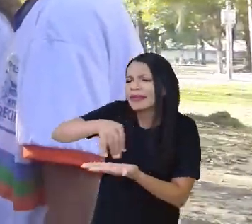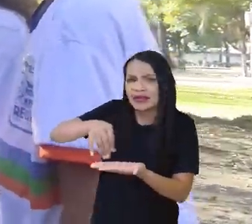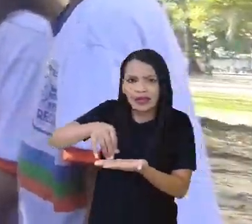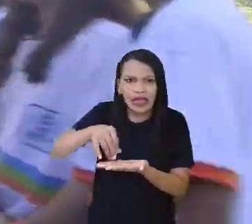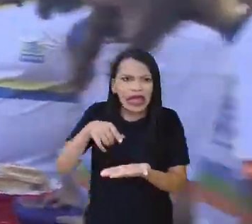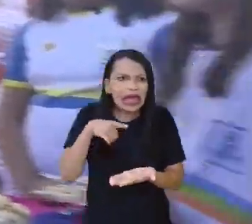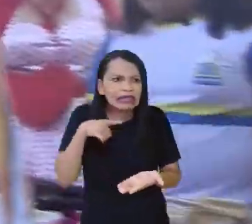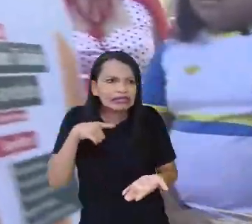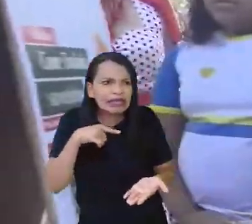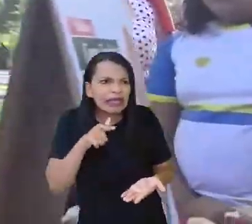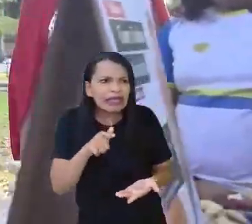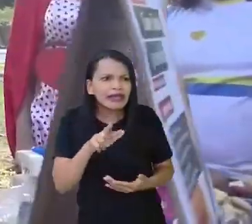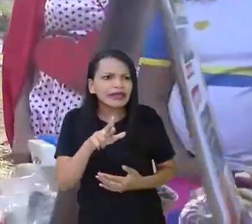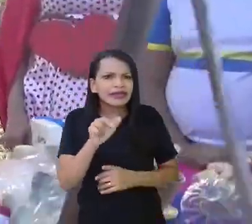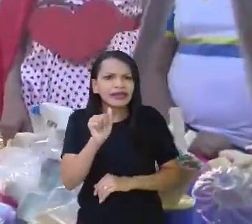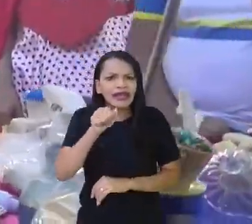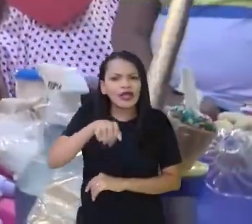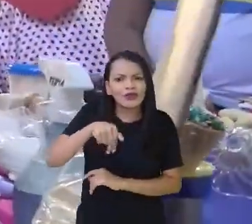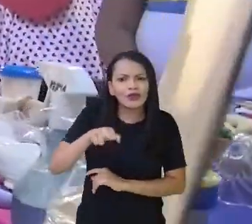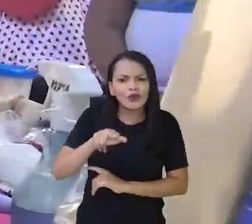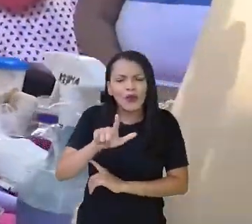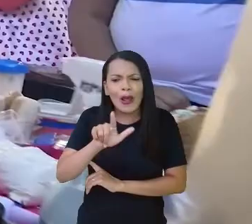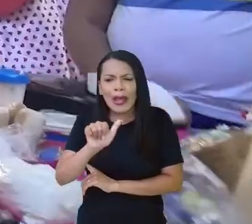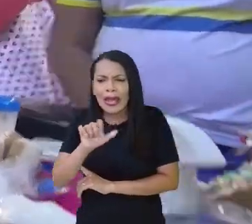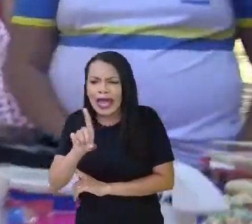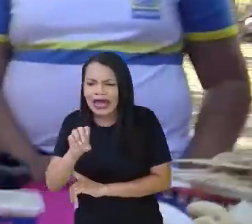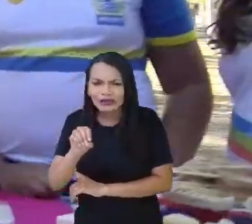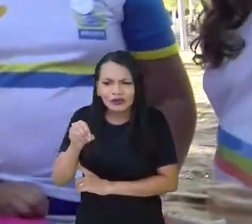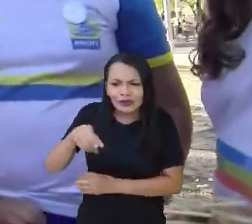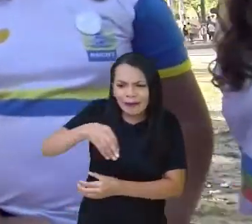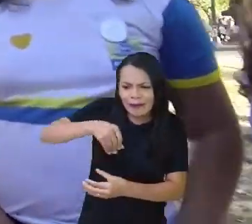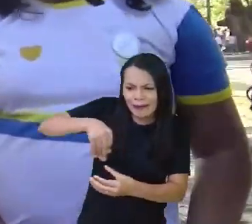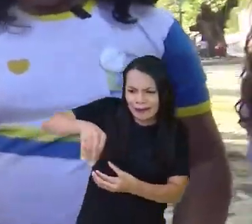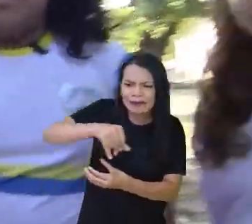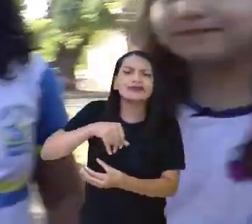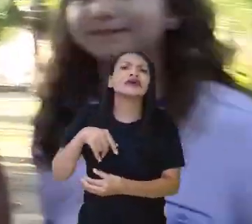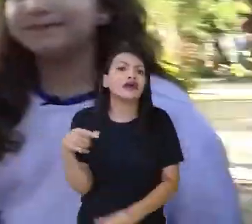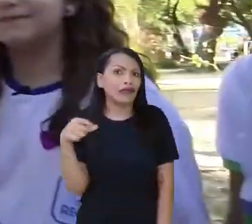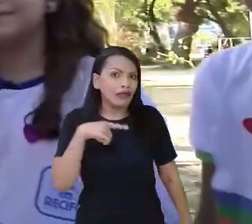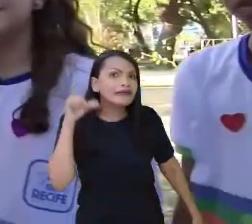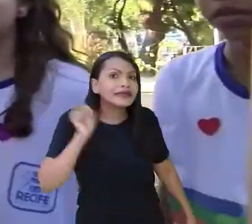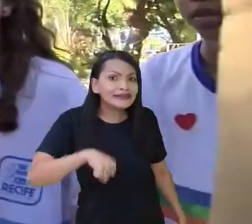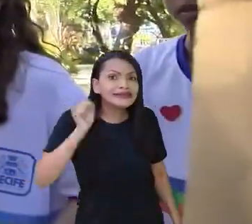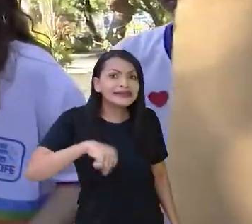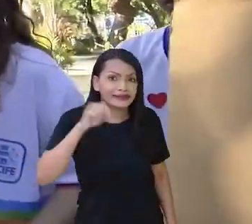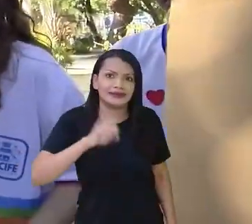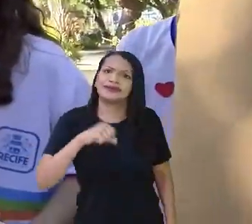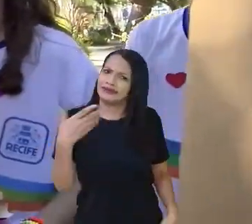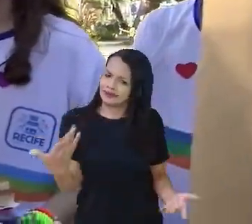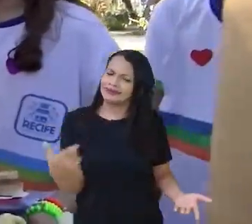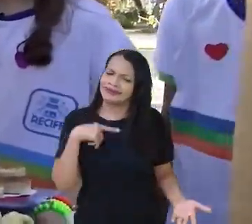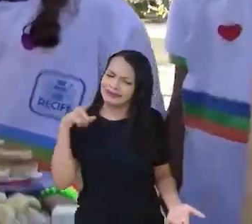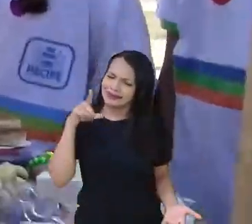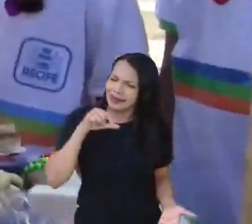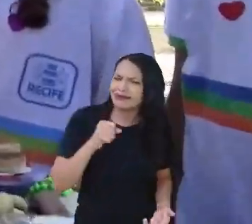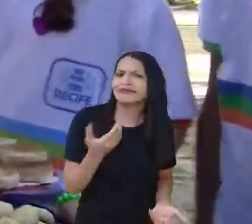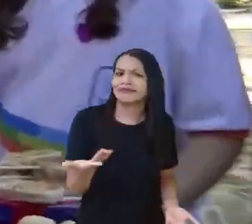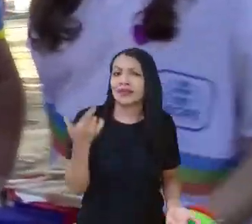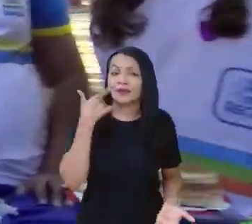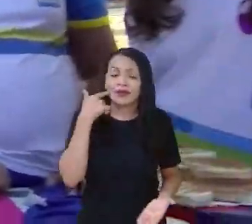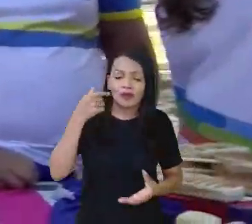tem granulado aqui? Claro que eu tenho granulado. Eu vou deixar